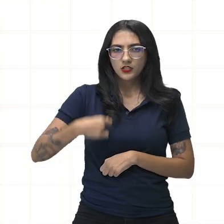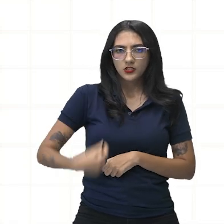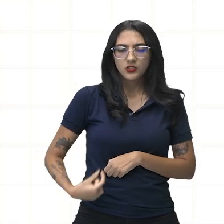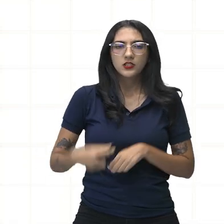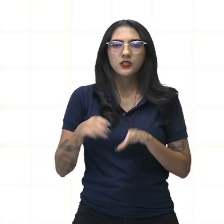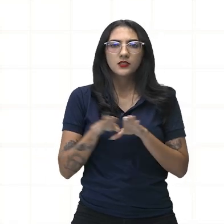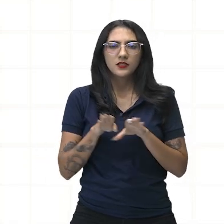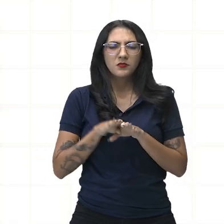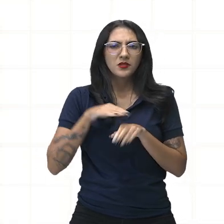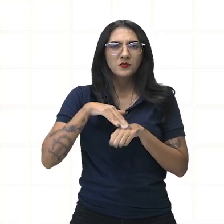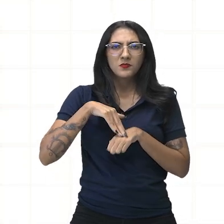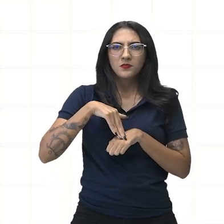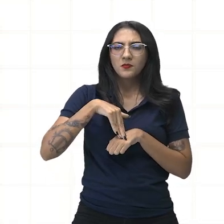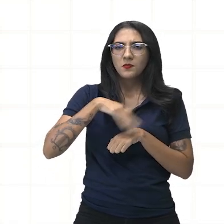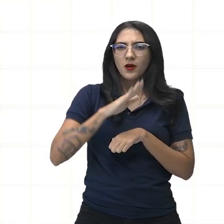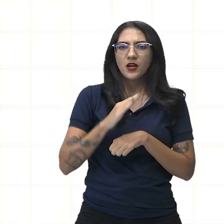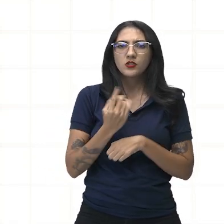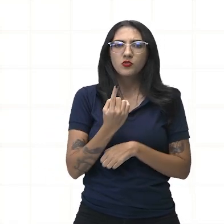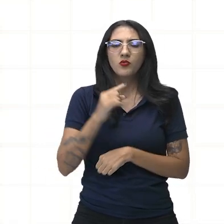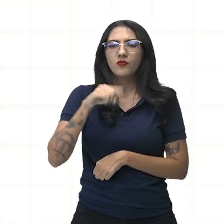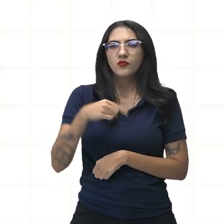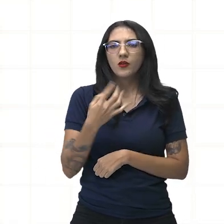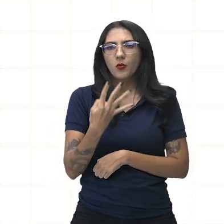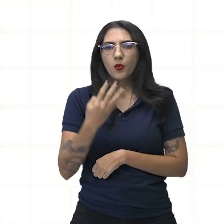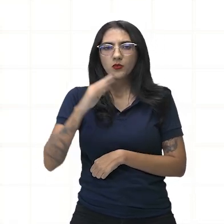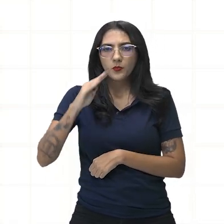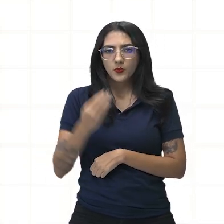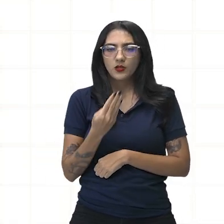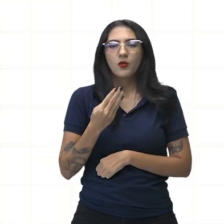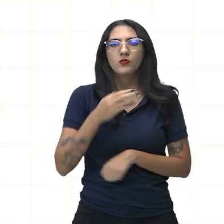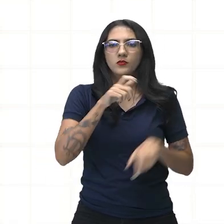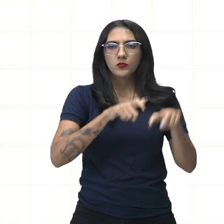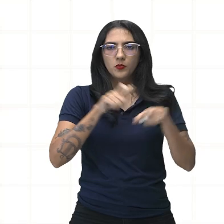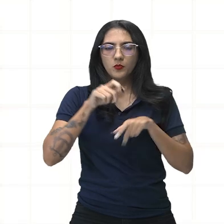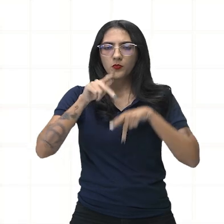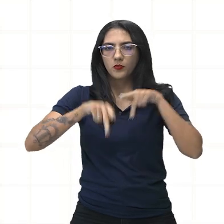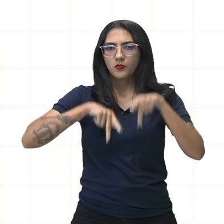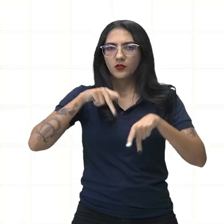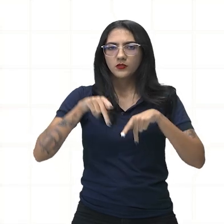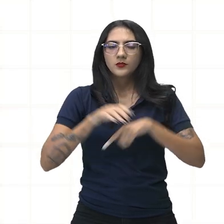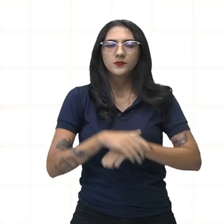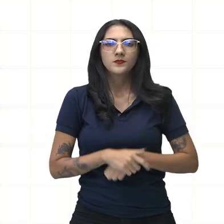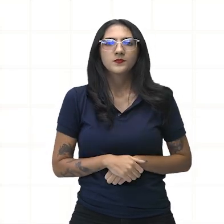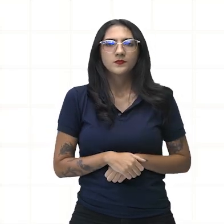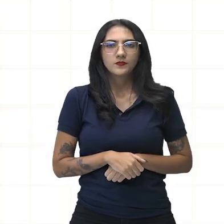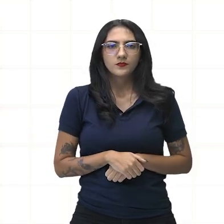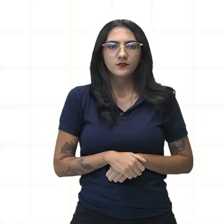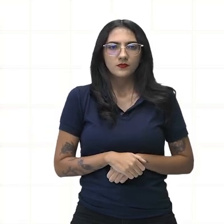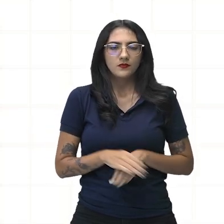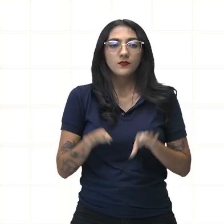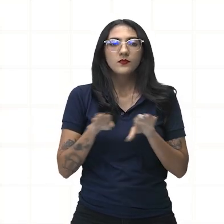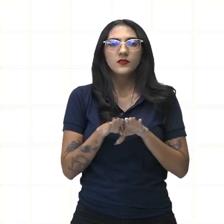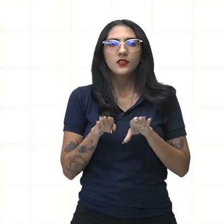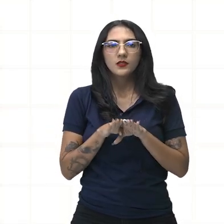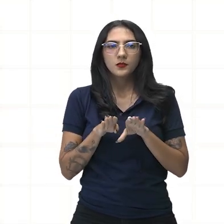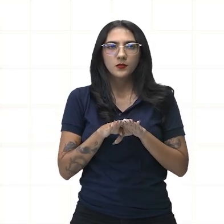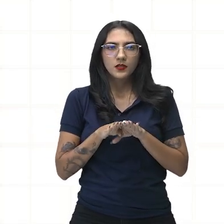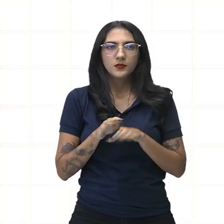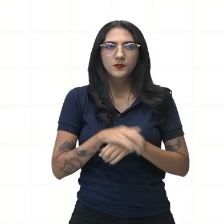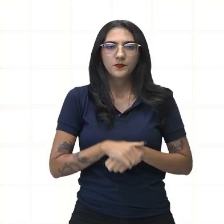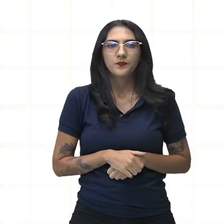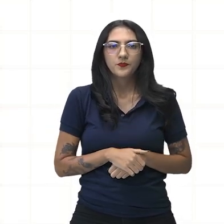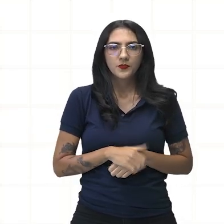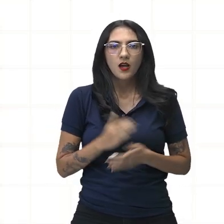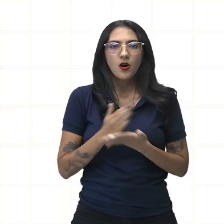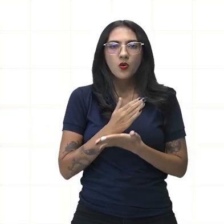que ultrapassa 1,4 bilhão de pessoas. Temos também alguns